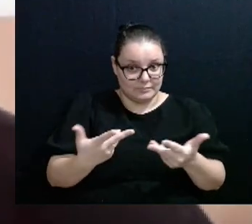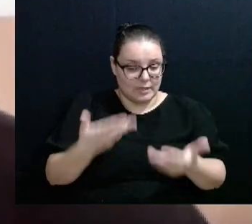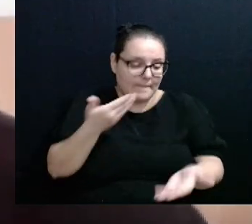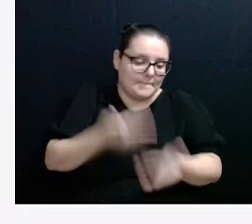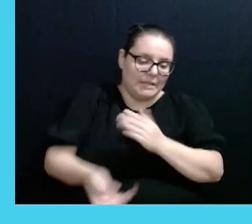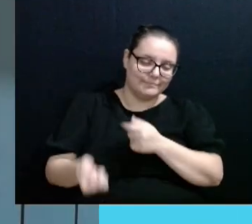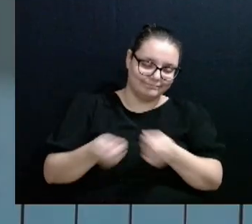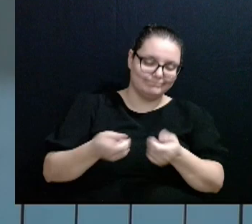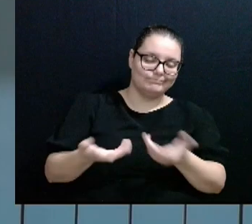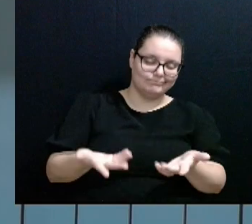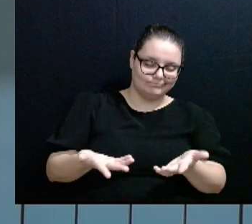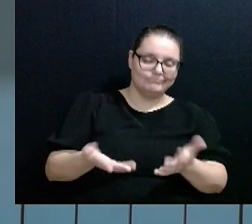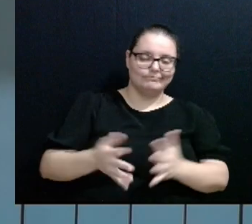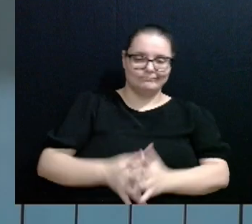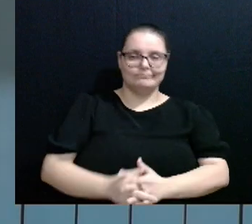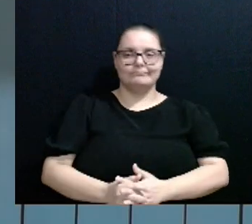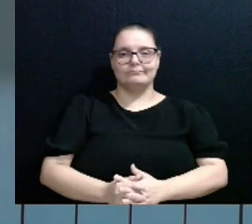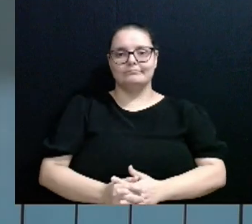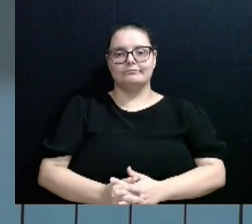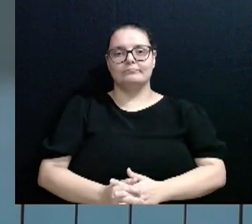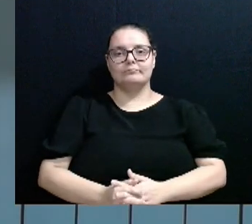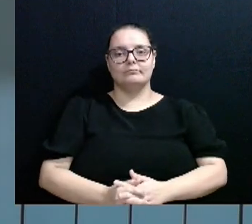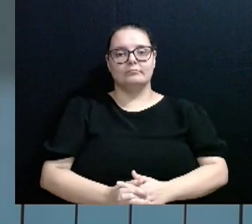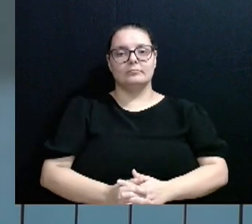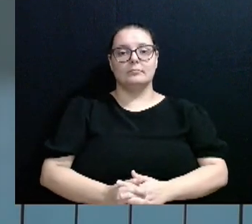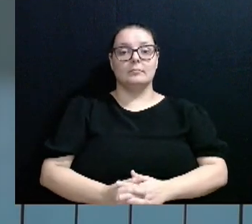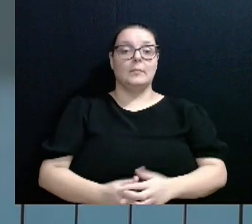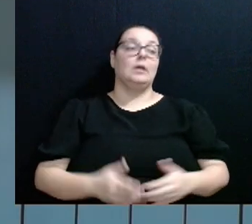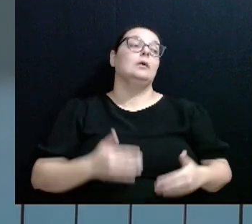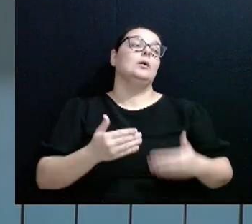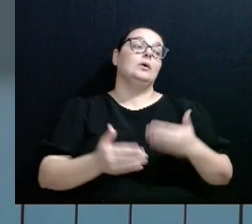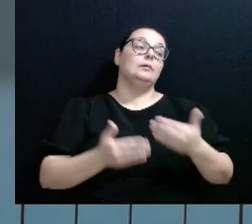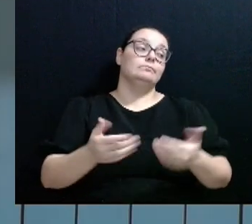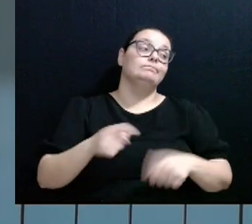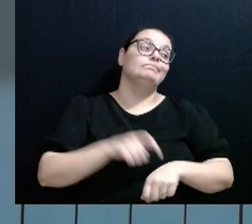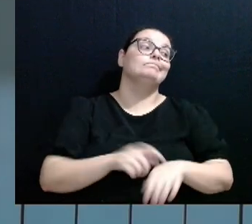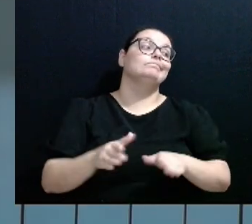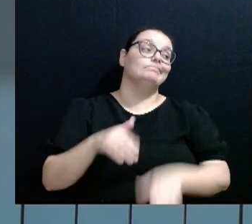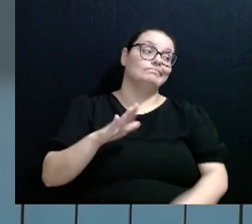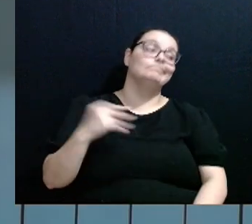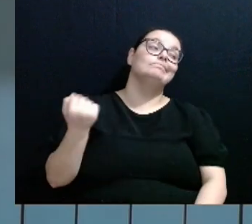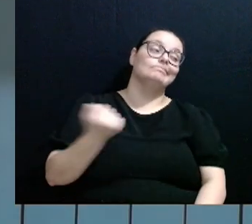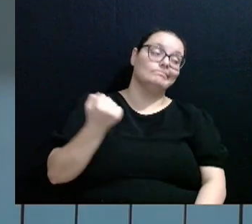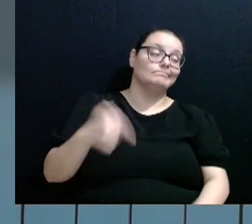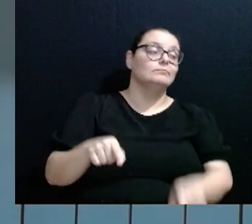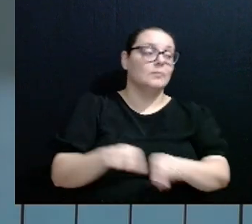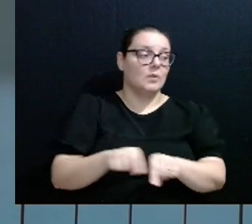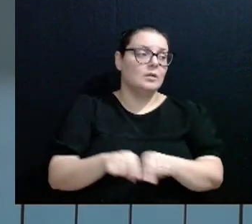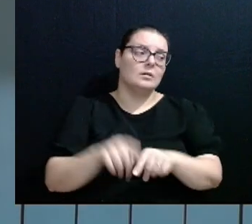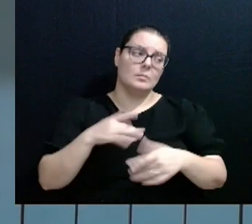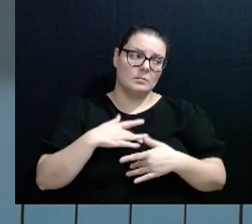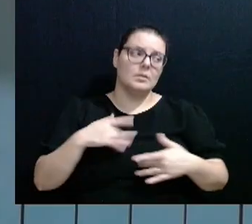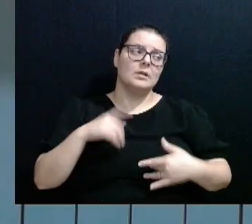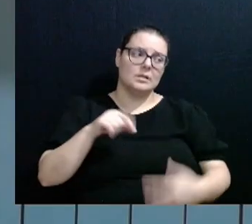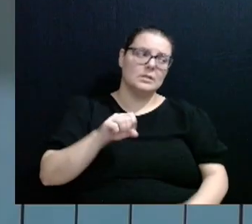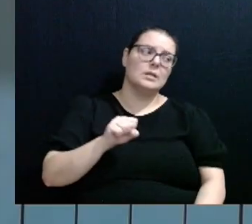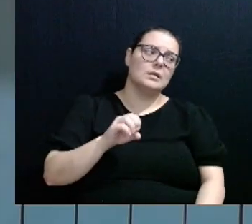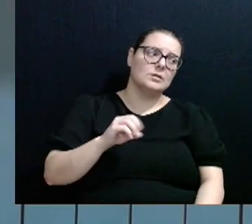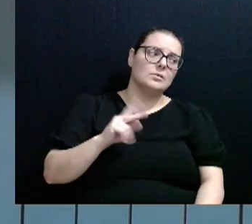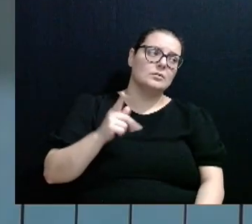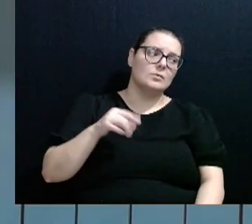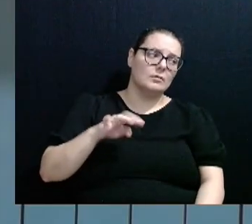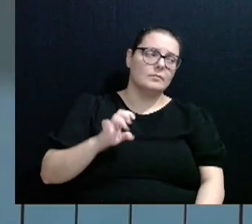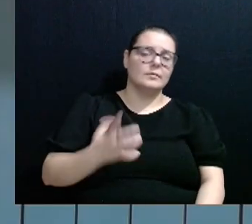controle. Acaba levando, né, a uma situação mais grave também, assim, de saúde, né, Sophie? Agora a gente